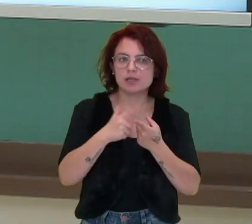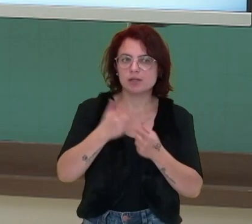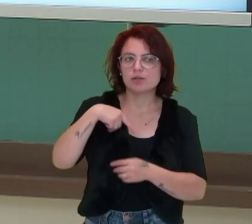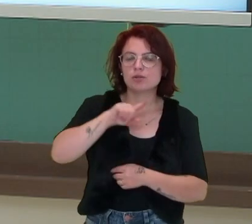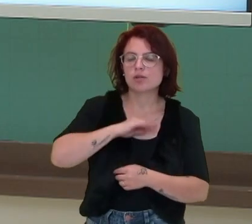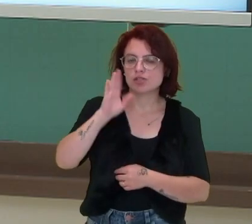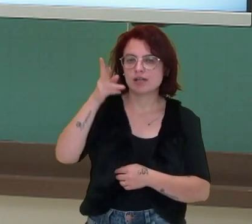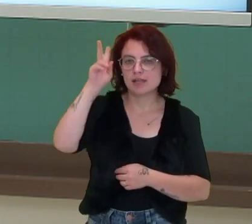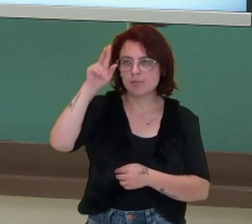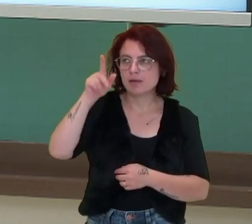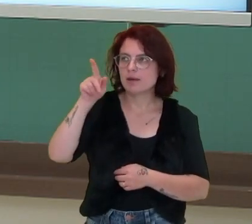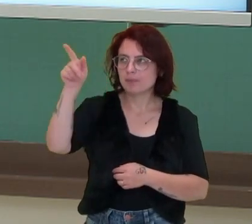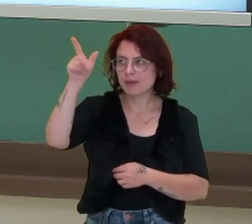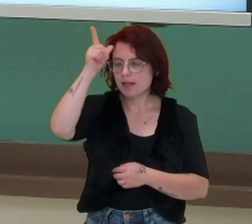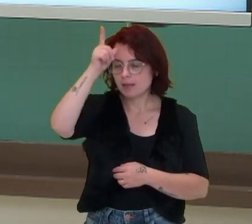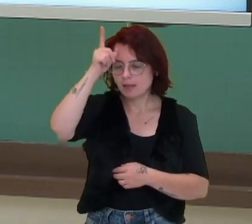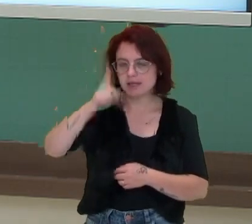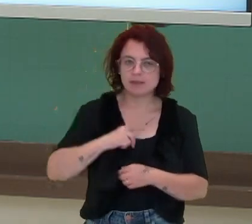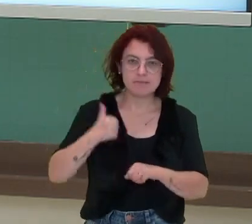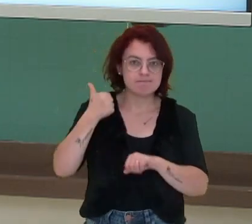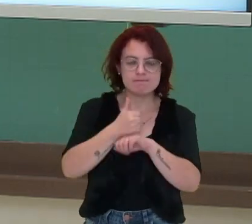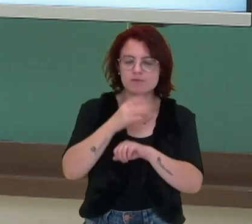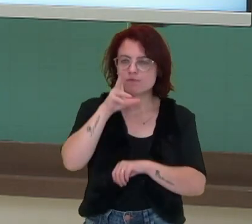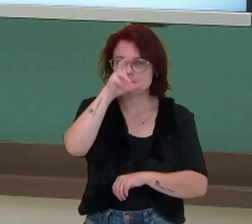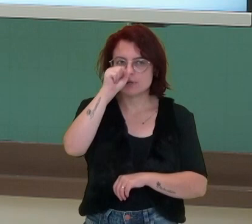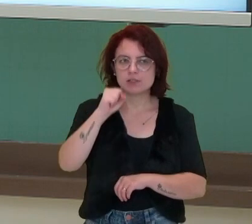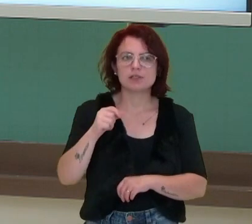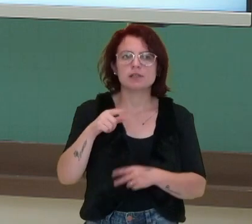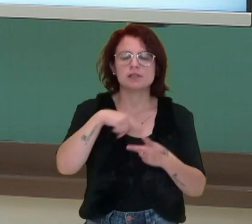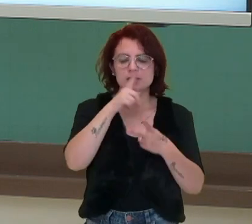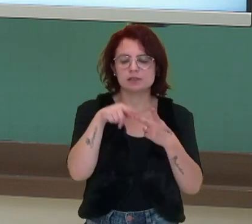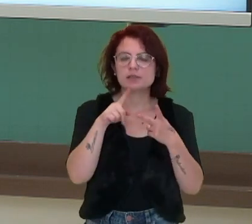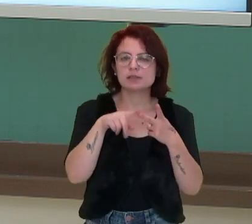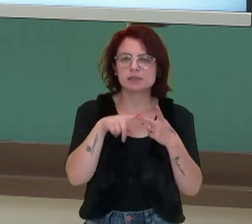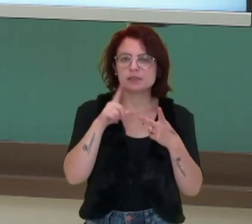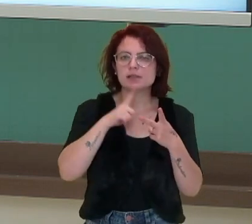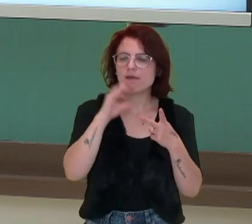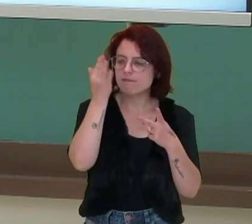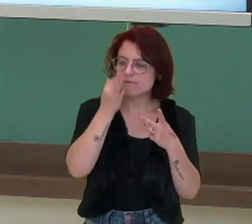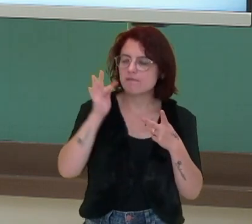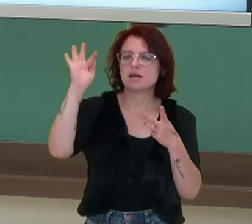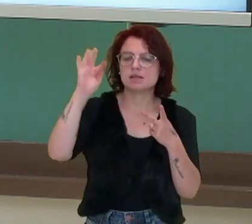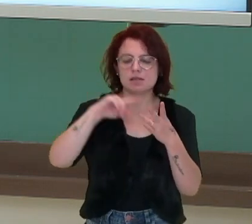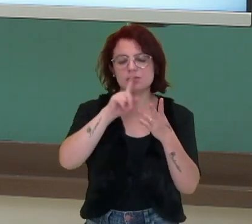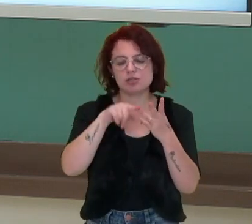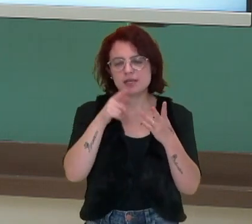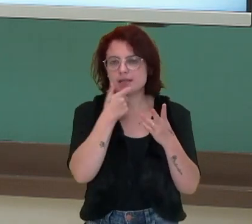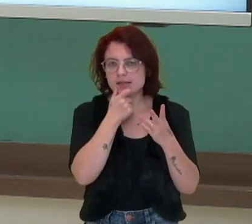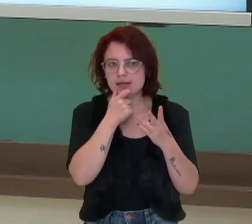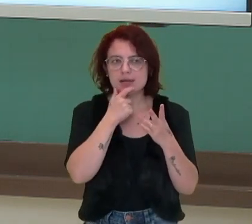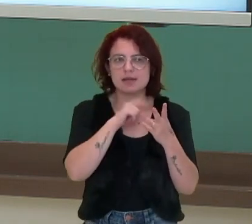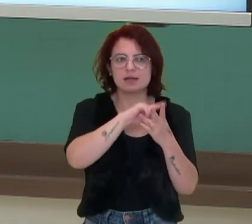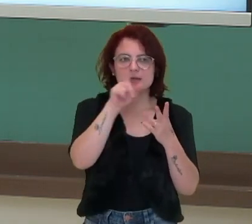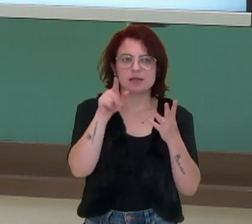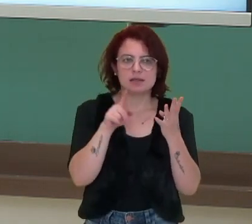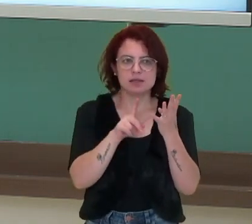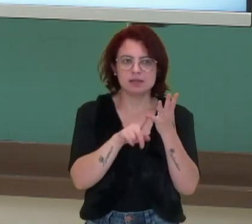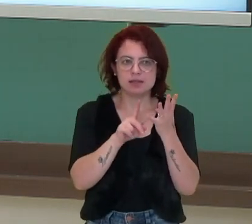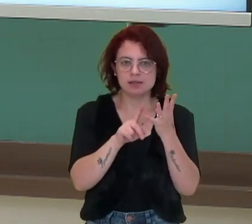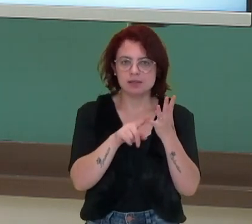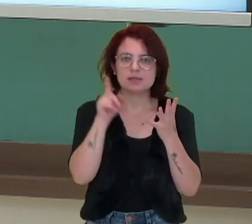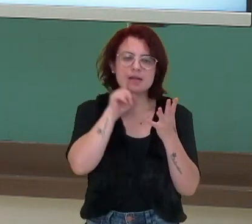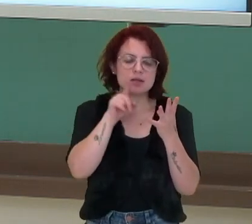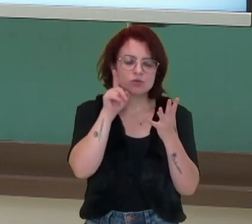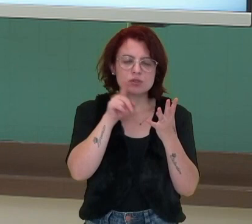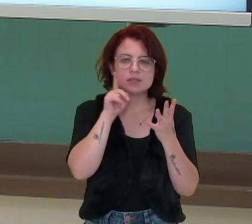era a maior potência da época, nós tínhamos daí logo em seguida, nós tínhamos a França, nós tínhamos a Inglaterra, nós tínhamos os Estados